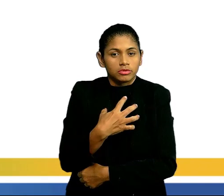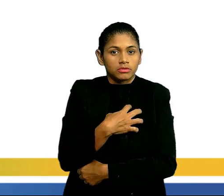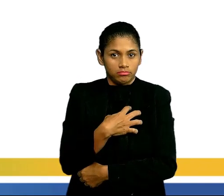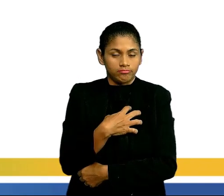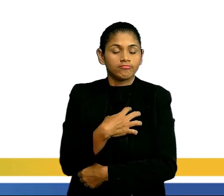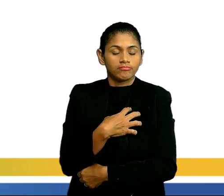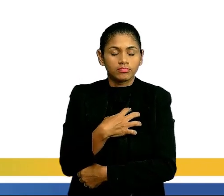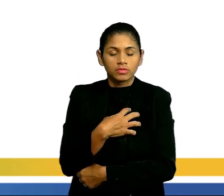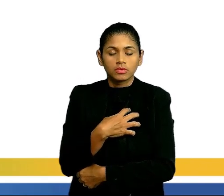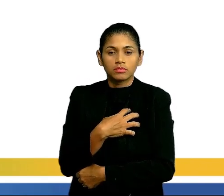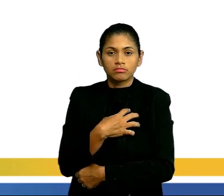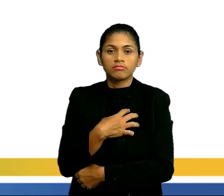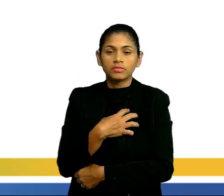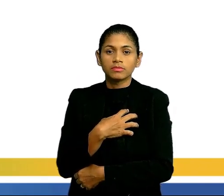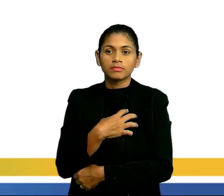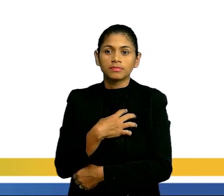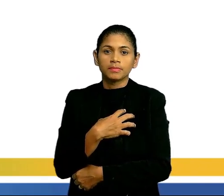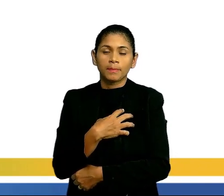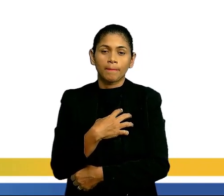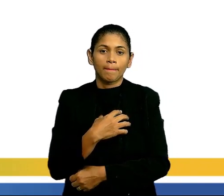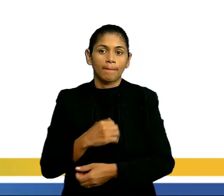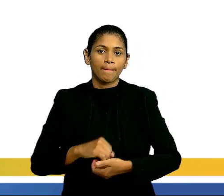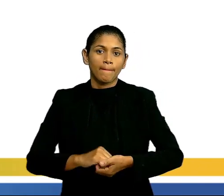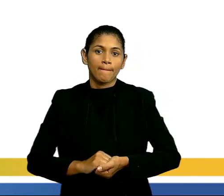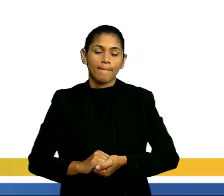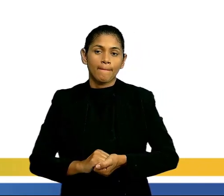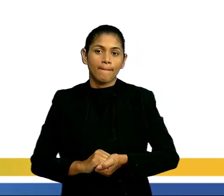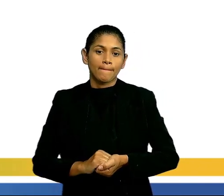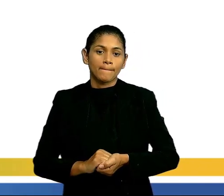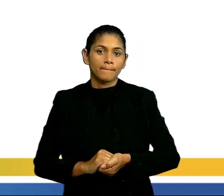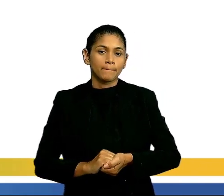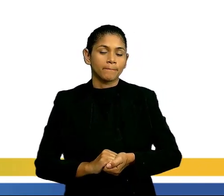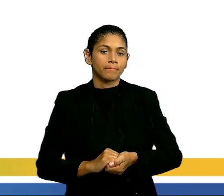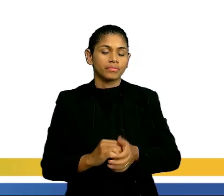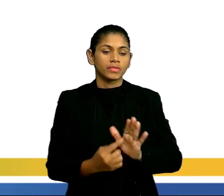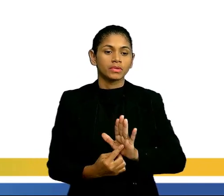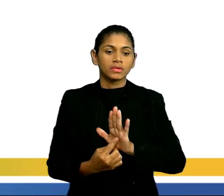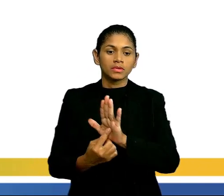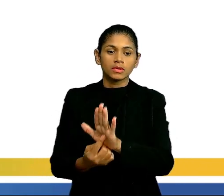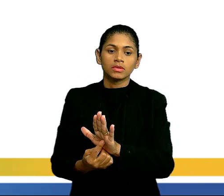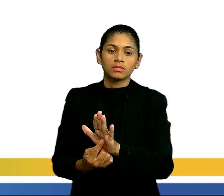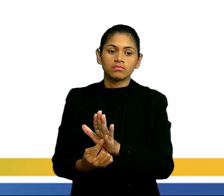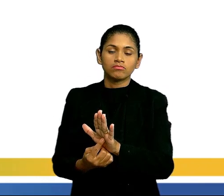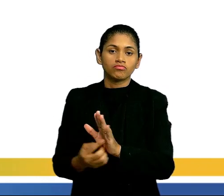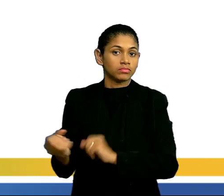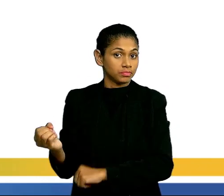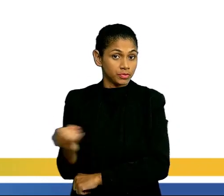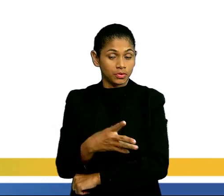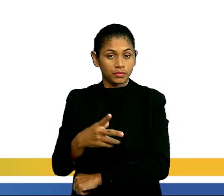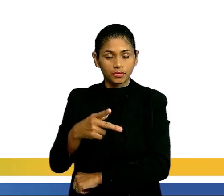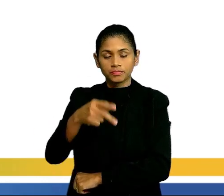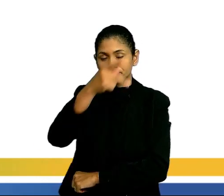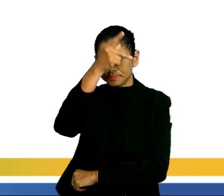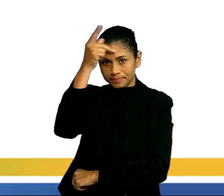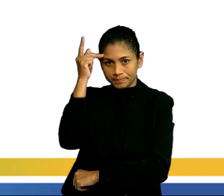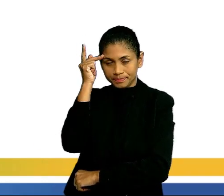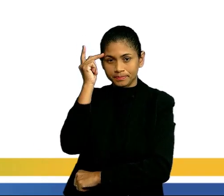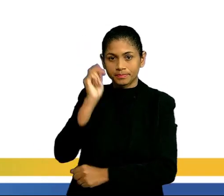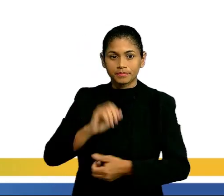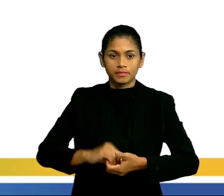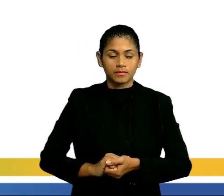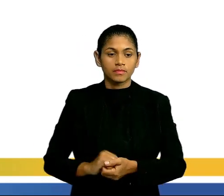aí arrependido, se mostra aí, de certa forma, uma nova pessoa, né?